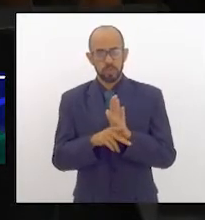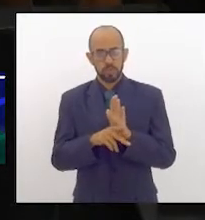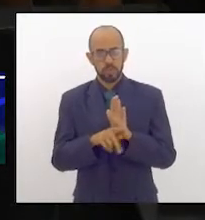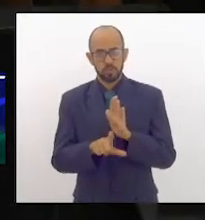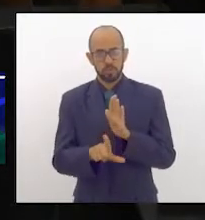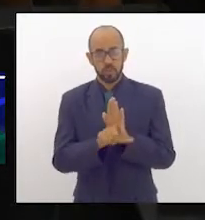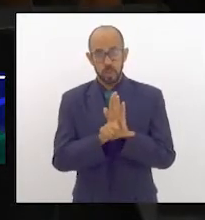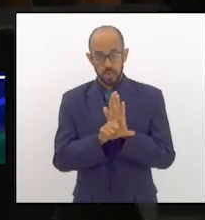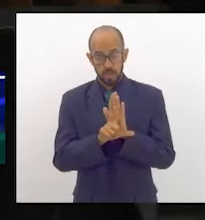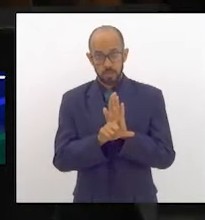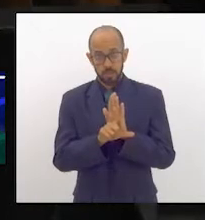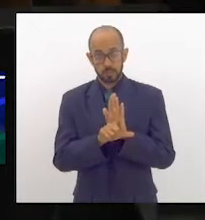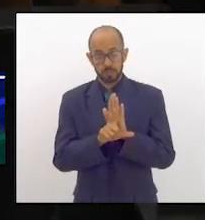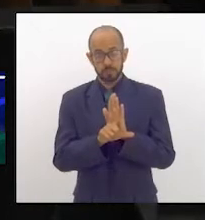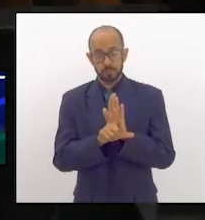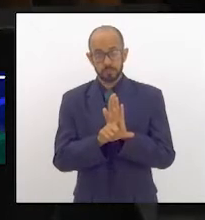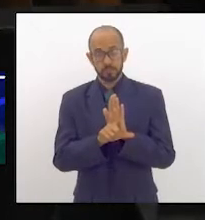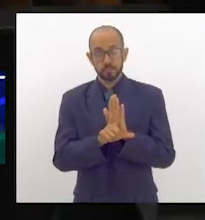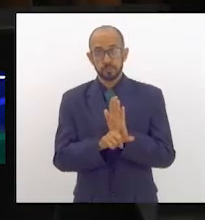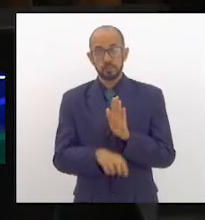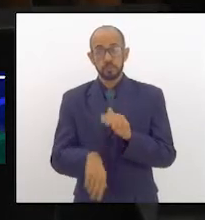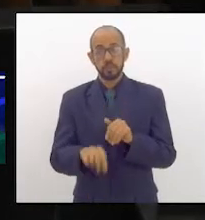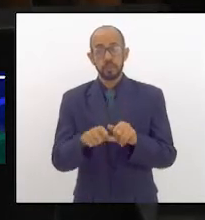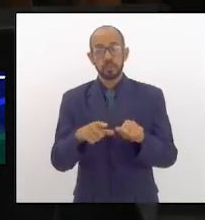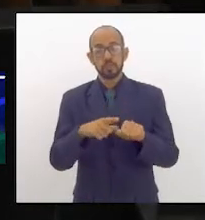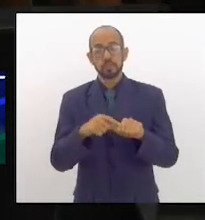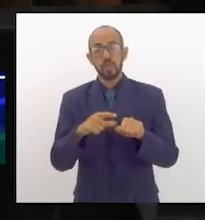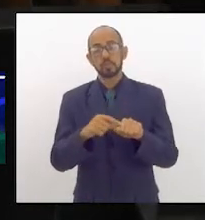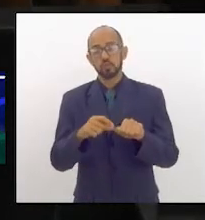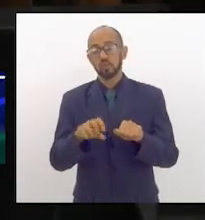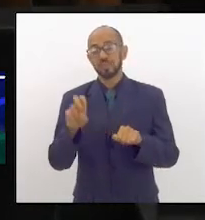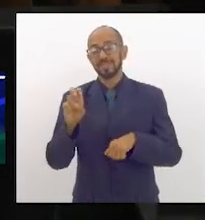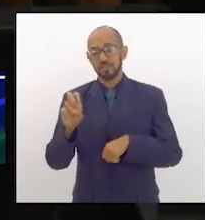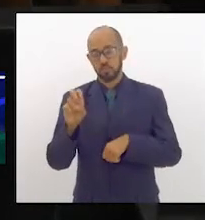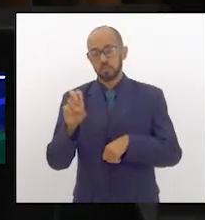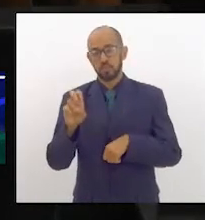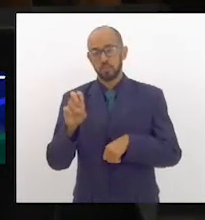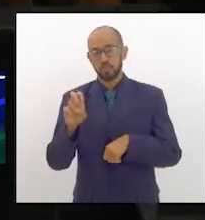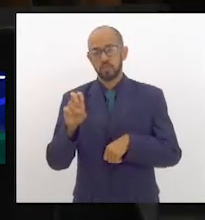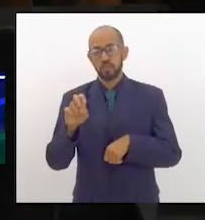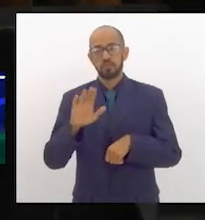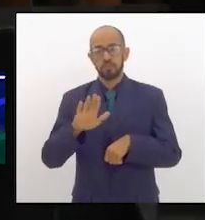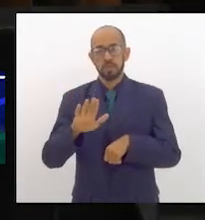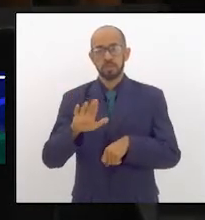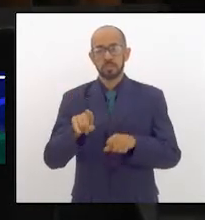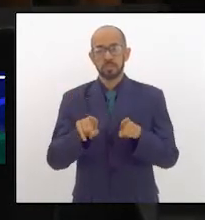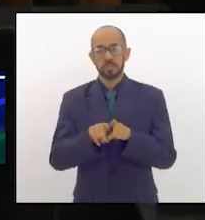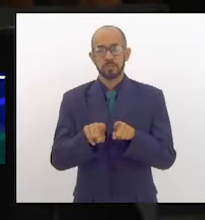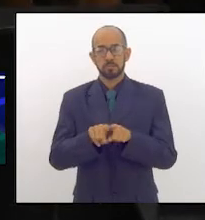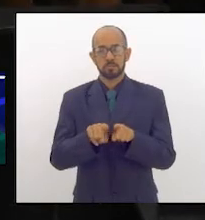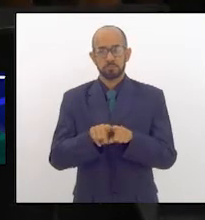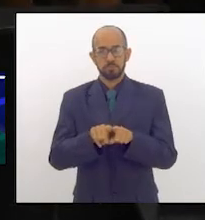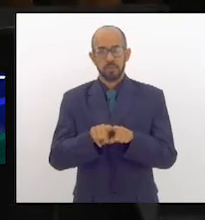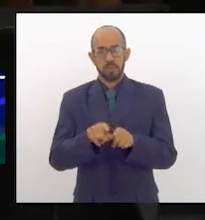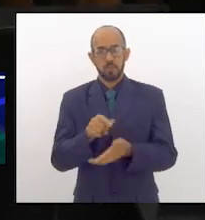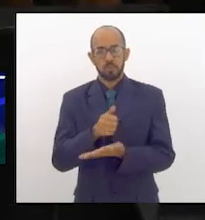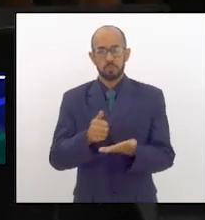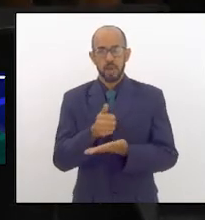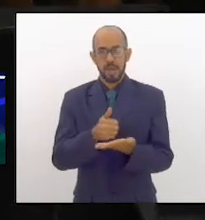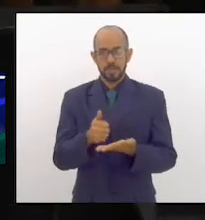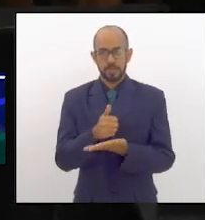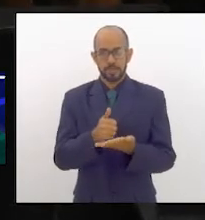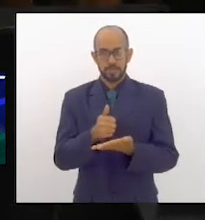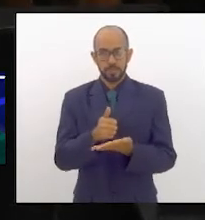lei composto de cinco artigos mais tendo como fundamento